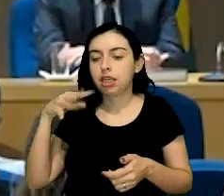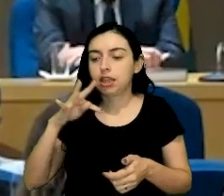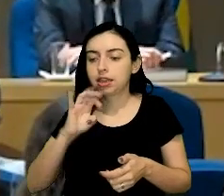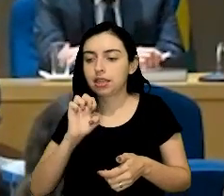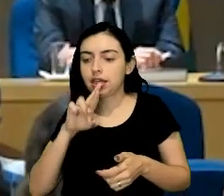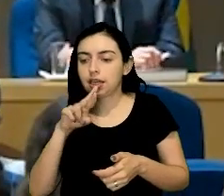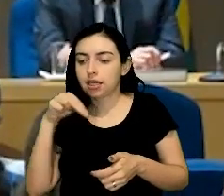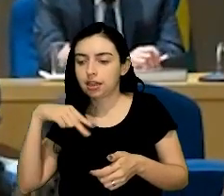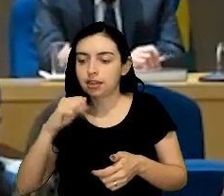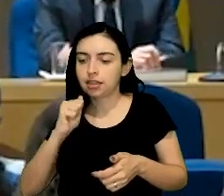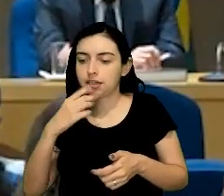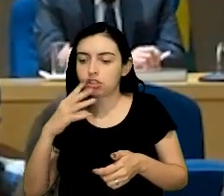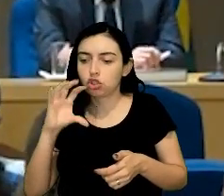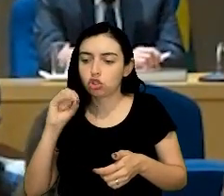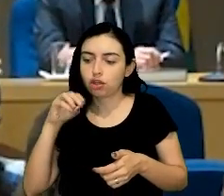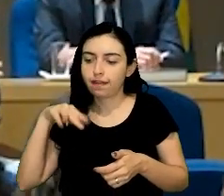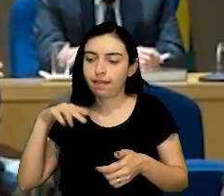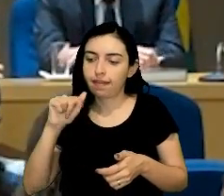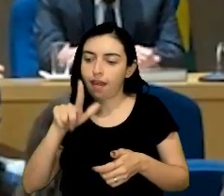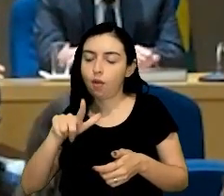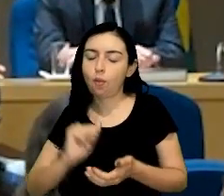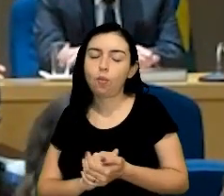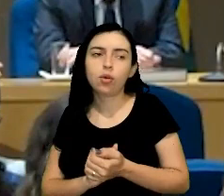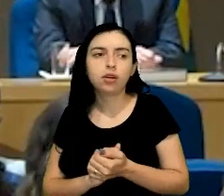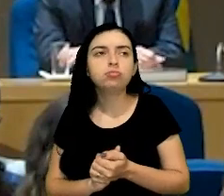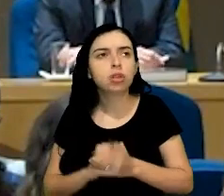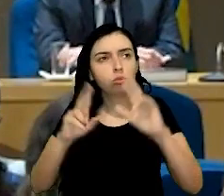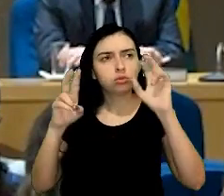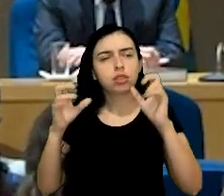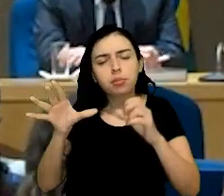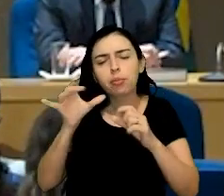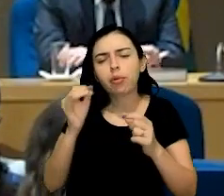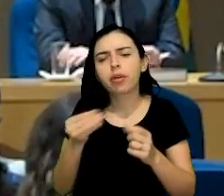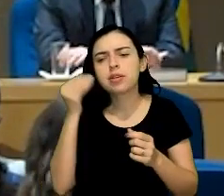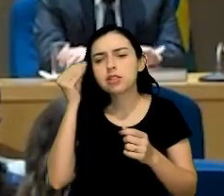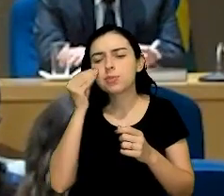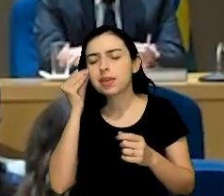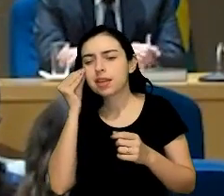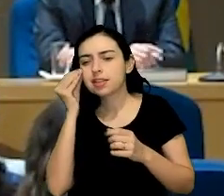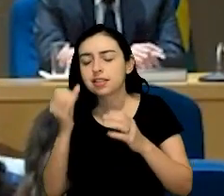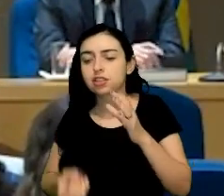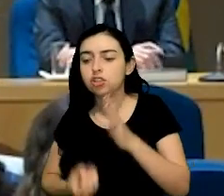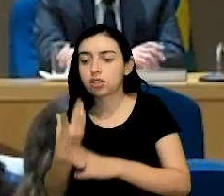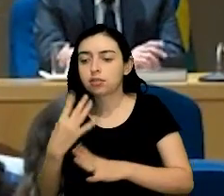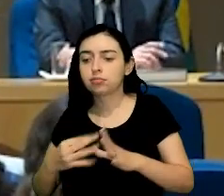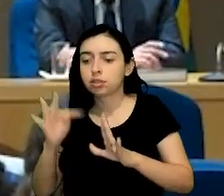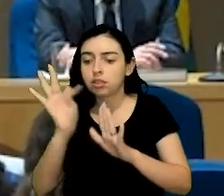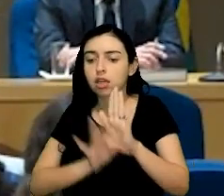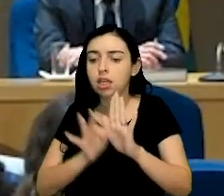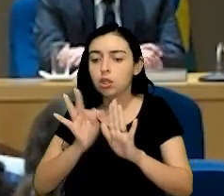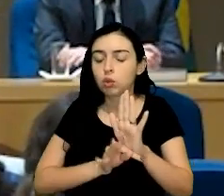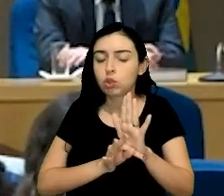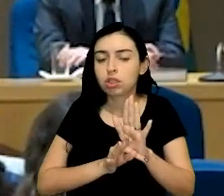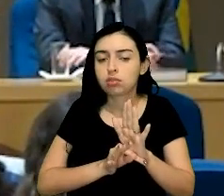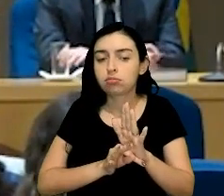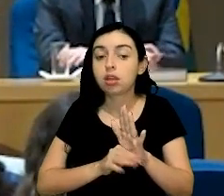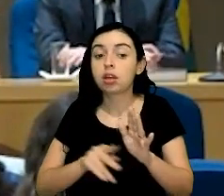trazer aqui o tema, algumas das nossas produções que nós estamos fazendo no Observatório das Migrações em São Paulo, na